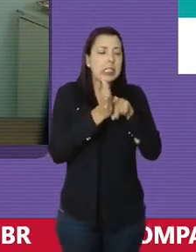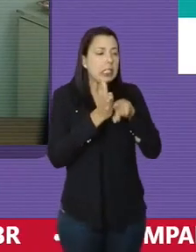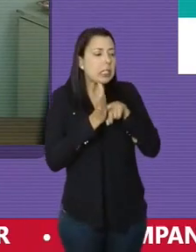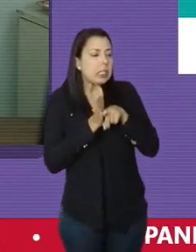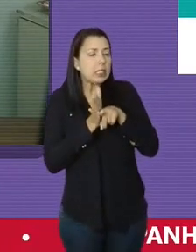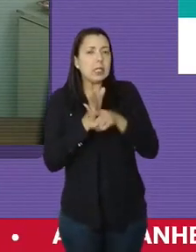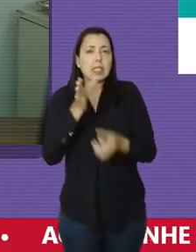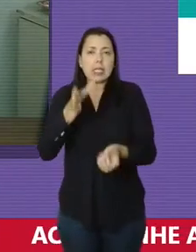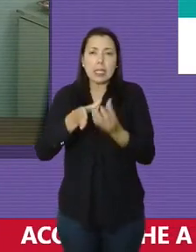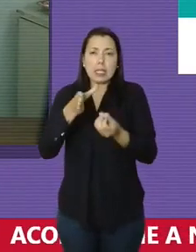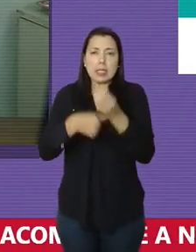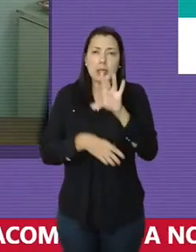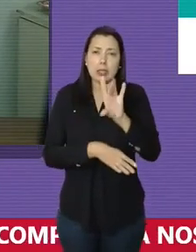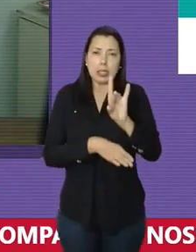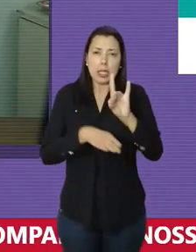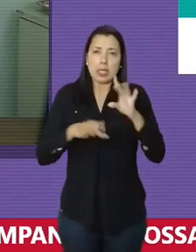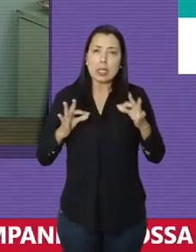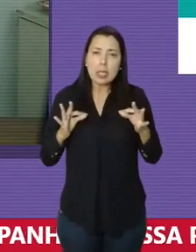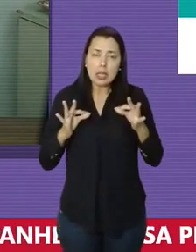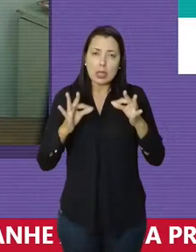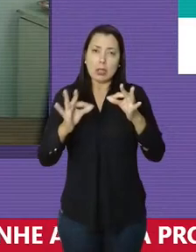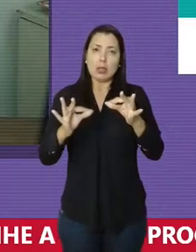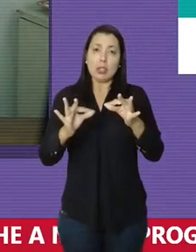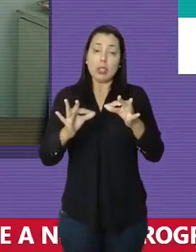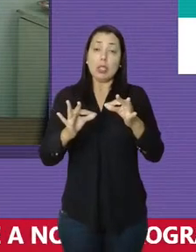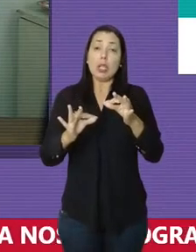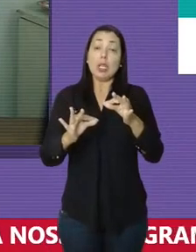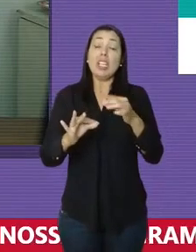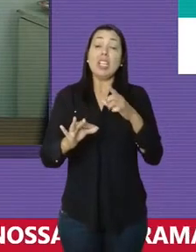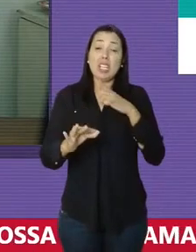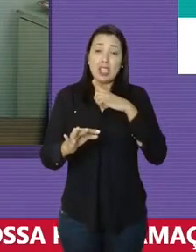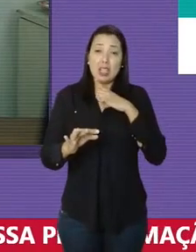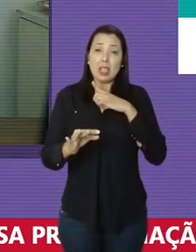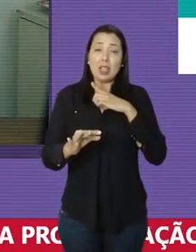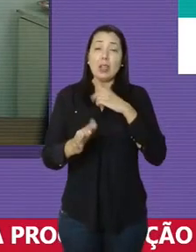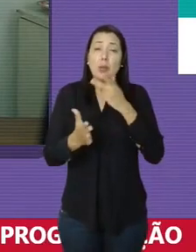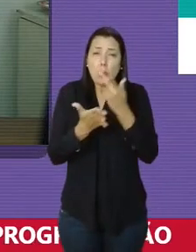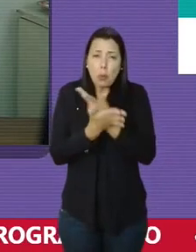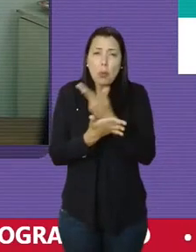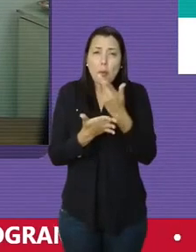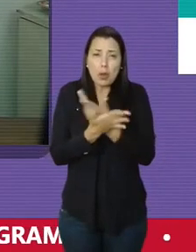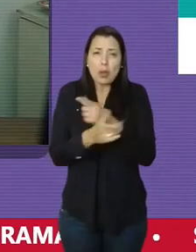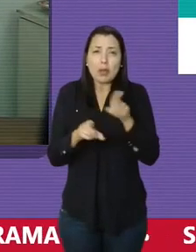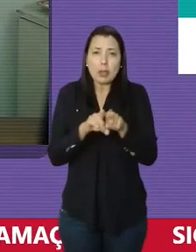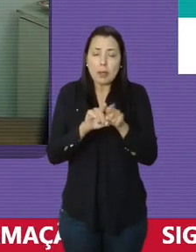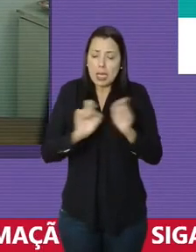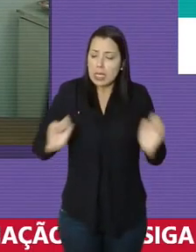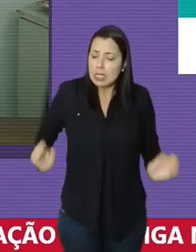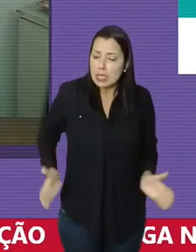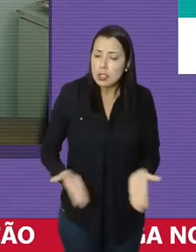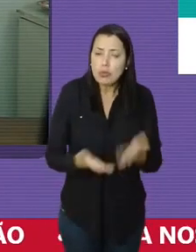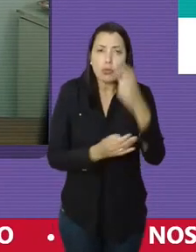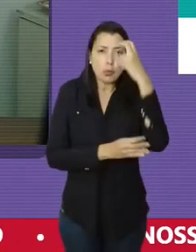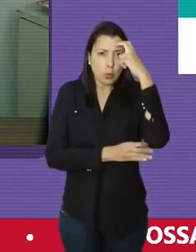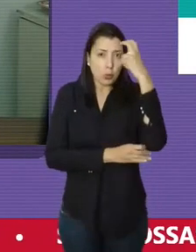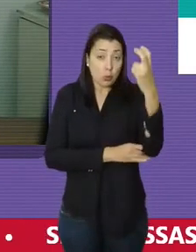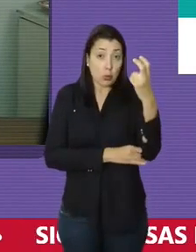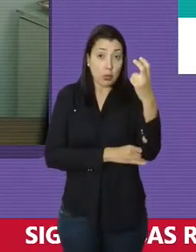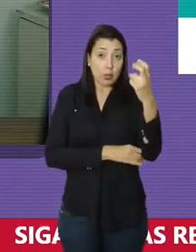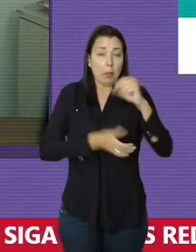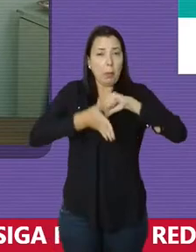de geração de ciência e tecnologia e comprometendo os instrumentos de incentivo à cultura,